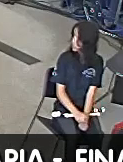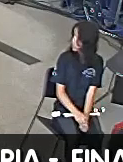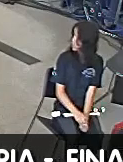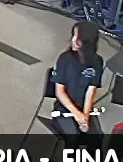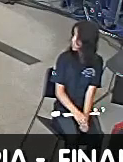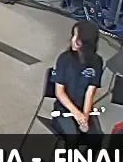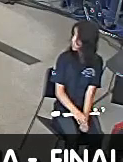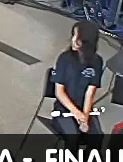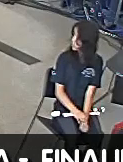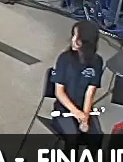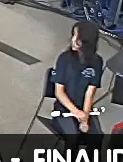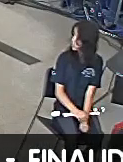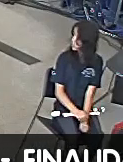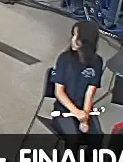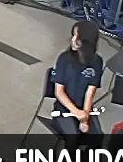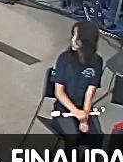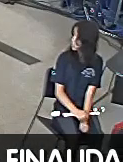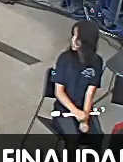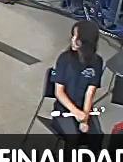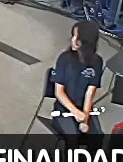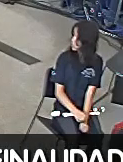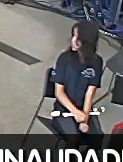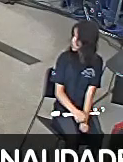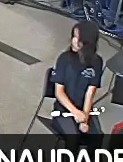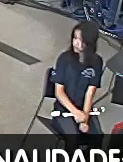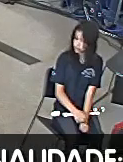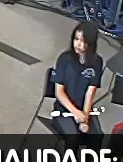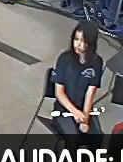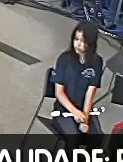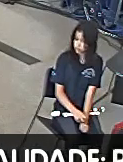irmã Marina, irmã Maria Luzia,